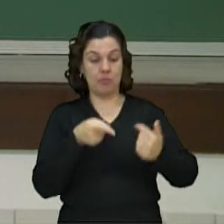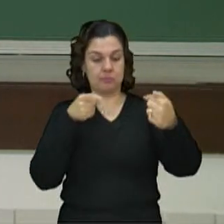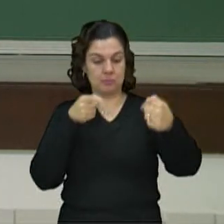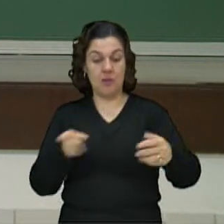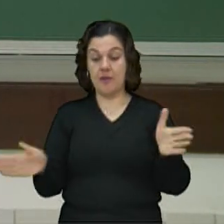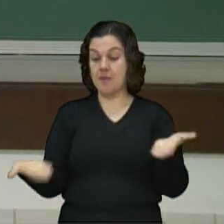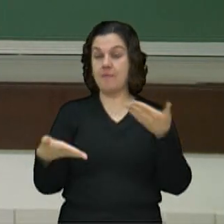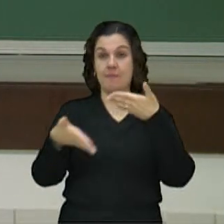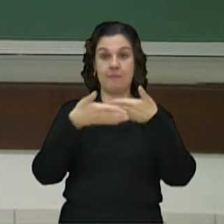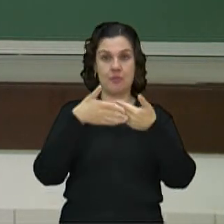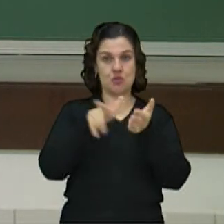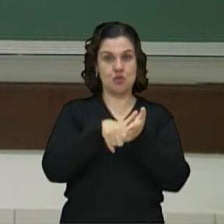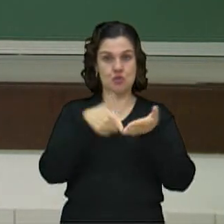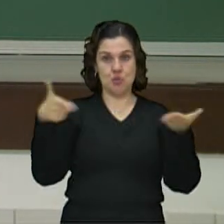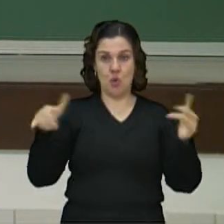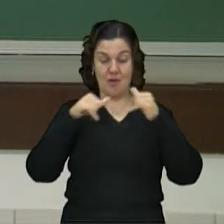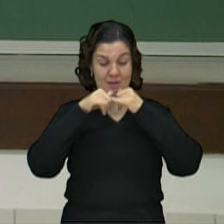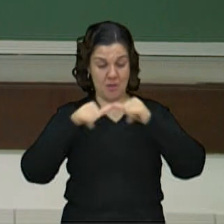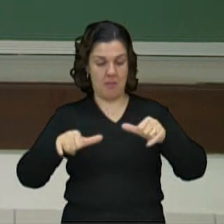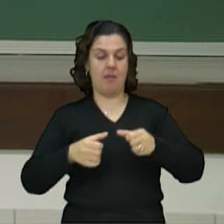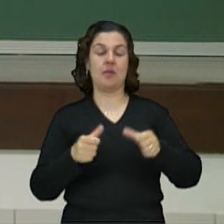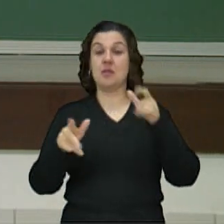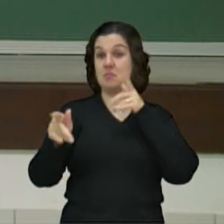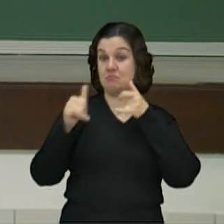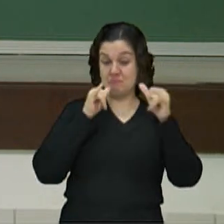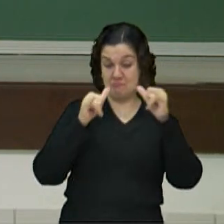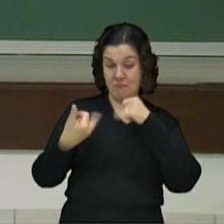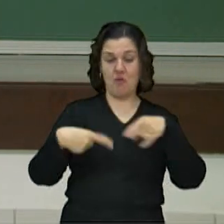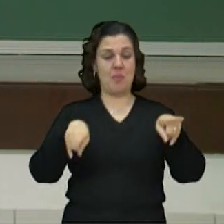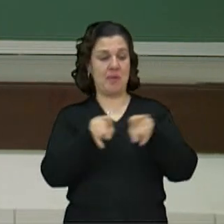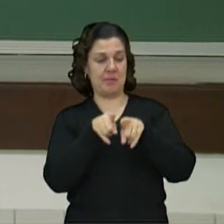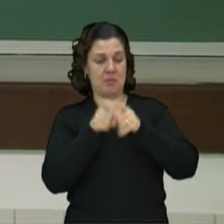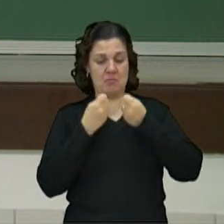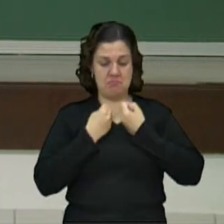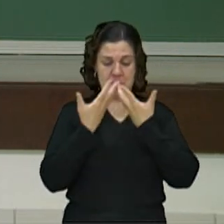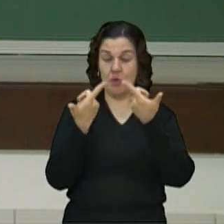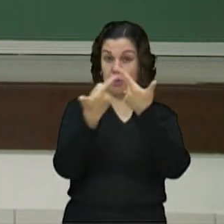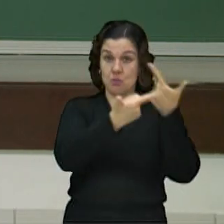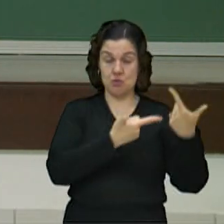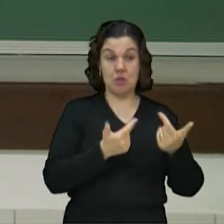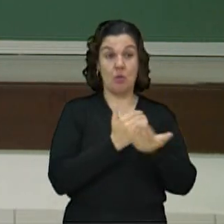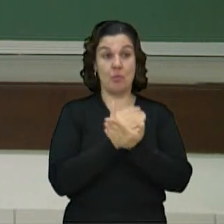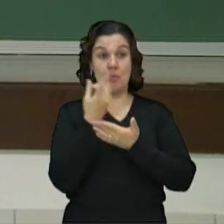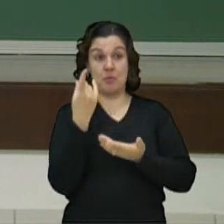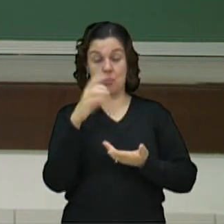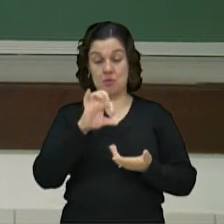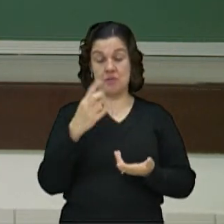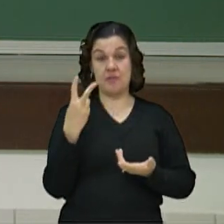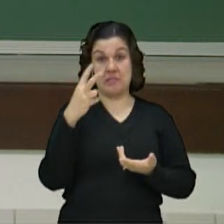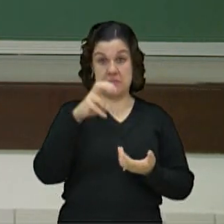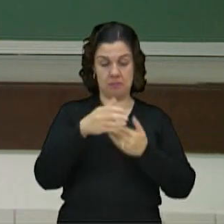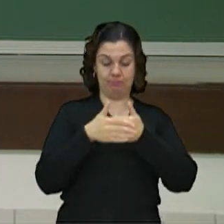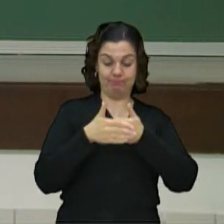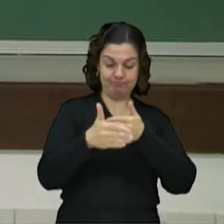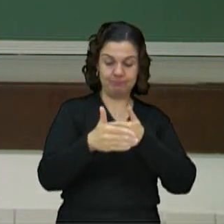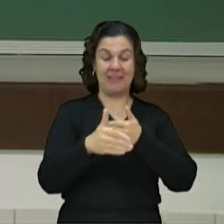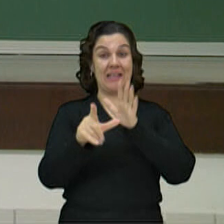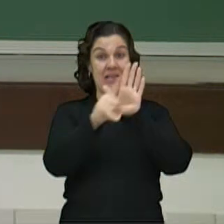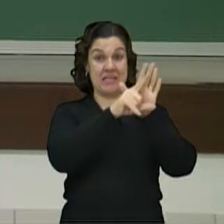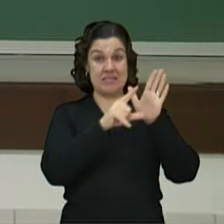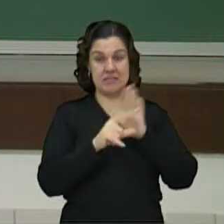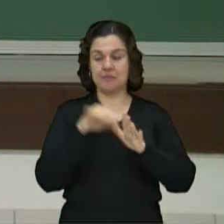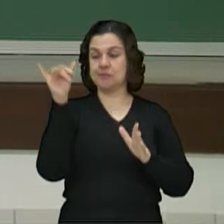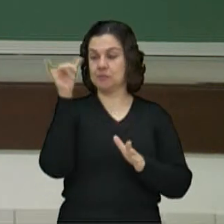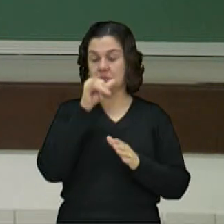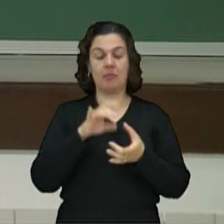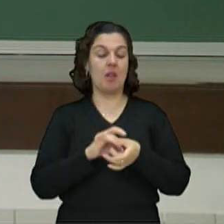sem liberdade de imprensa nem de expressão. A partir de 1925, então, principalmente, as leis